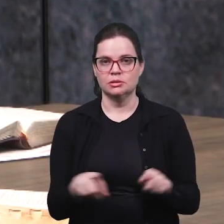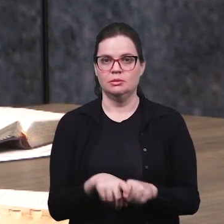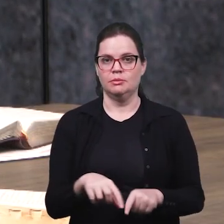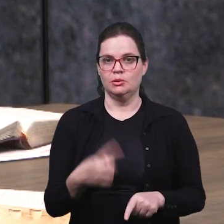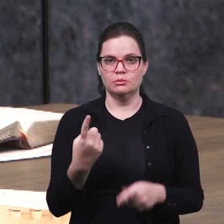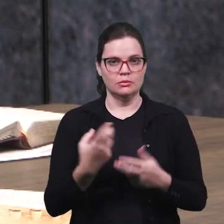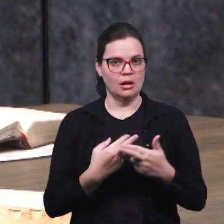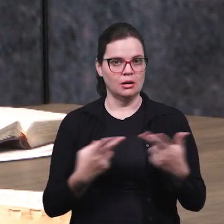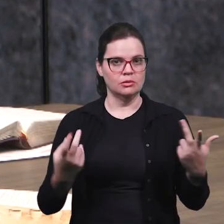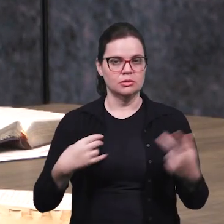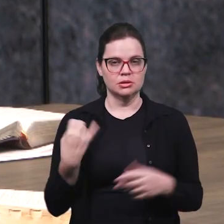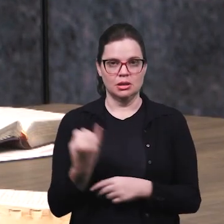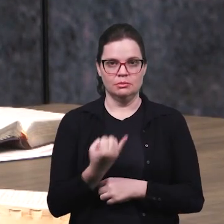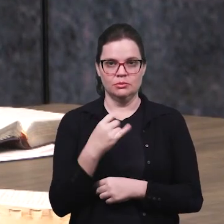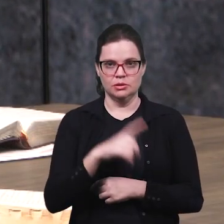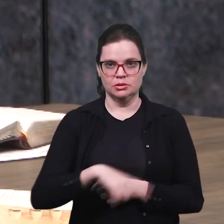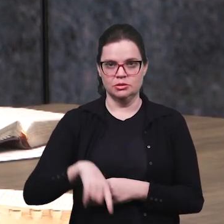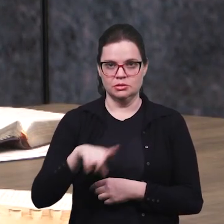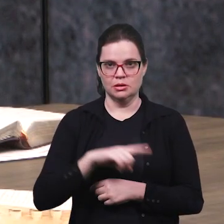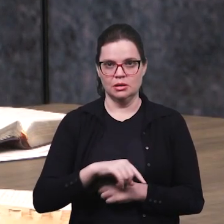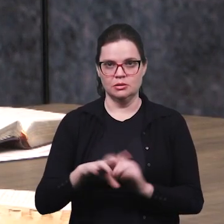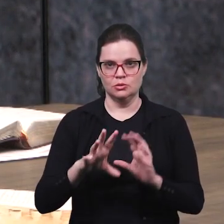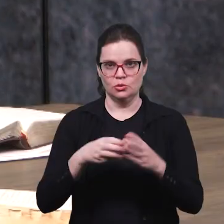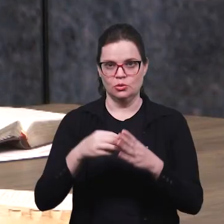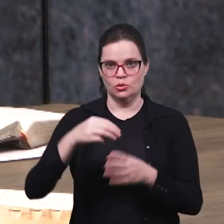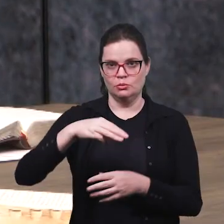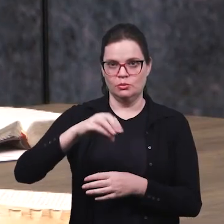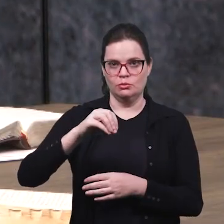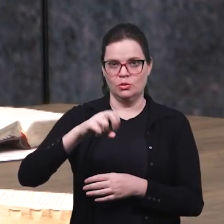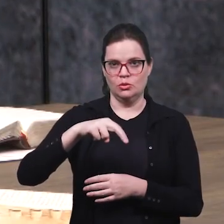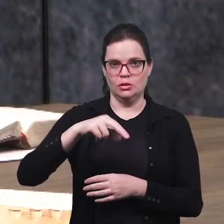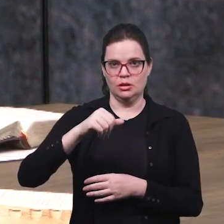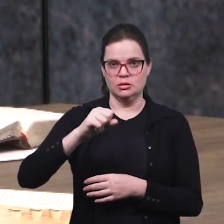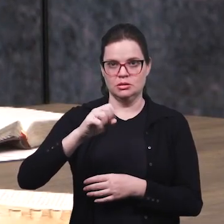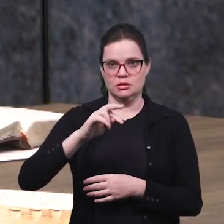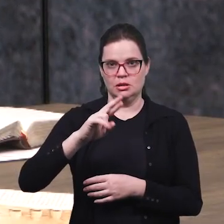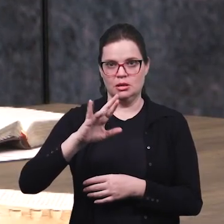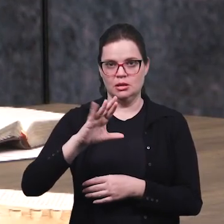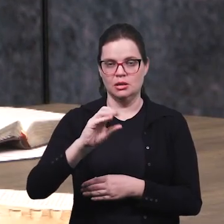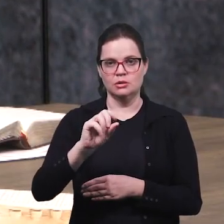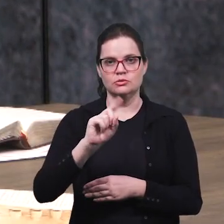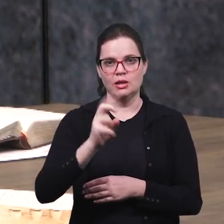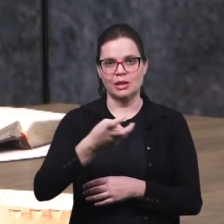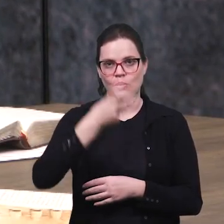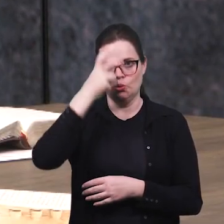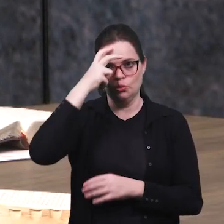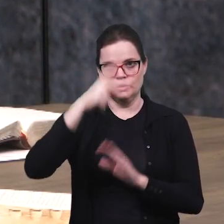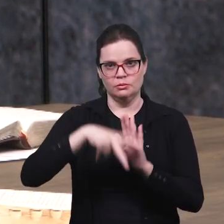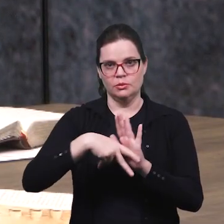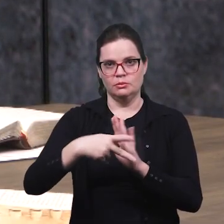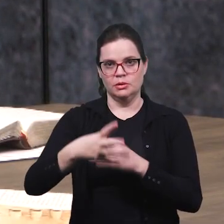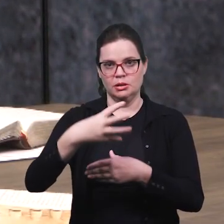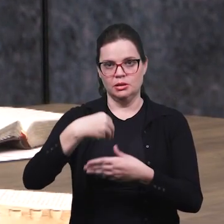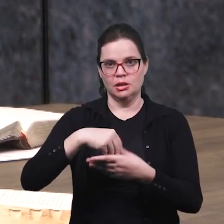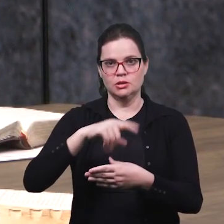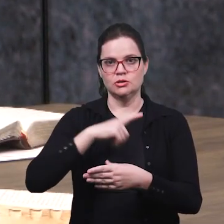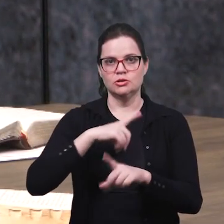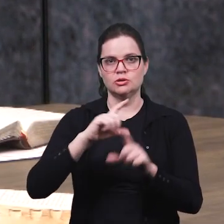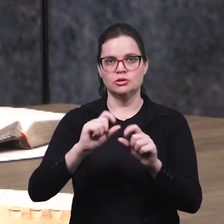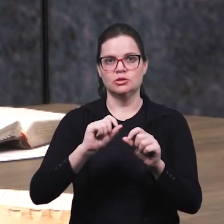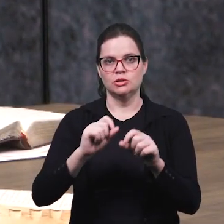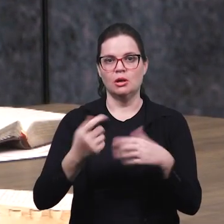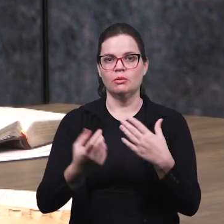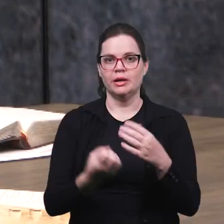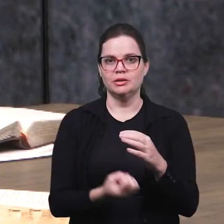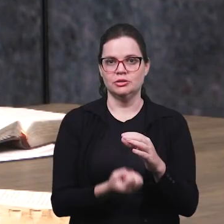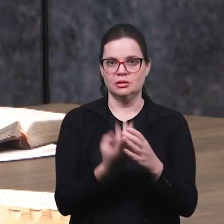contribuição importante dos monastérios para a cultura, né, para o conhecimento, foi que ali dentro eles tinham uma atividade de reprodução